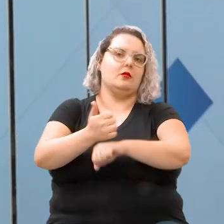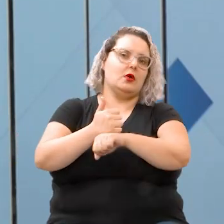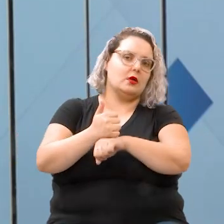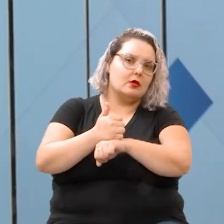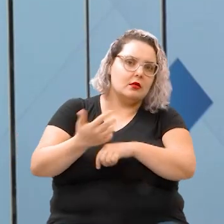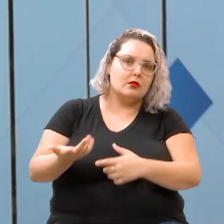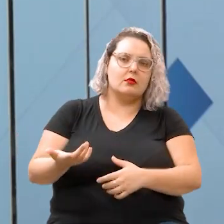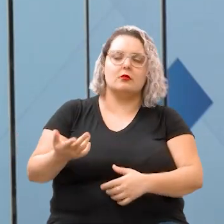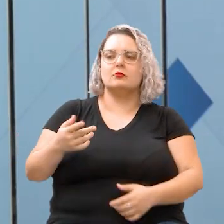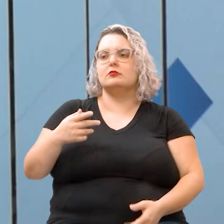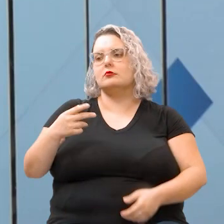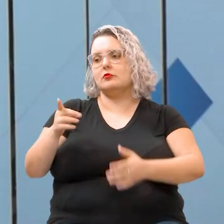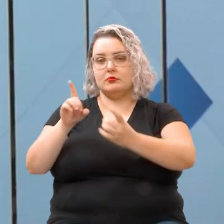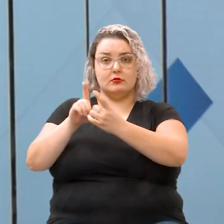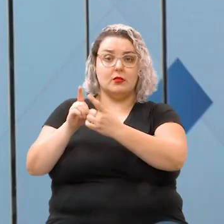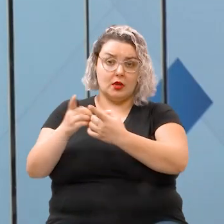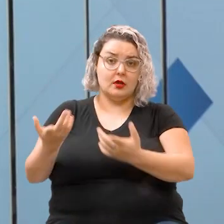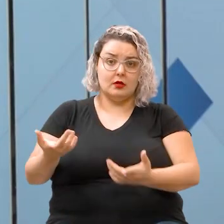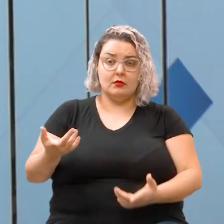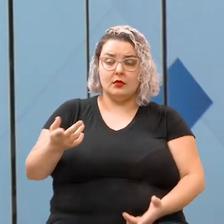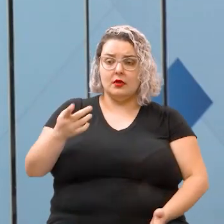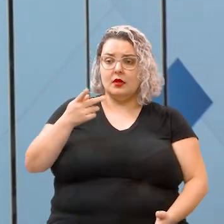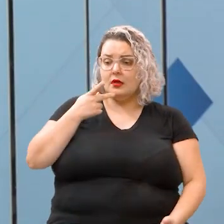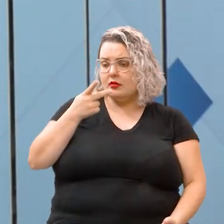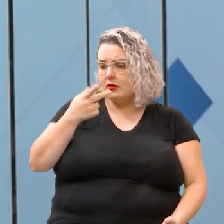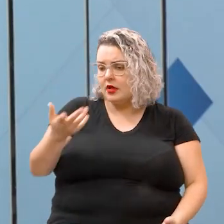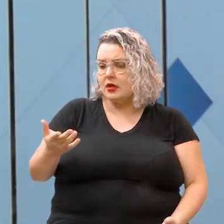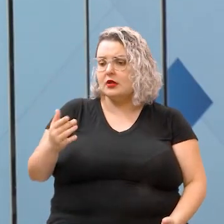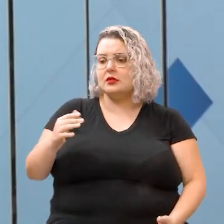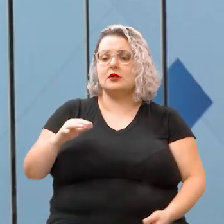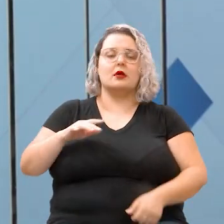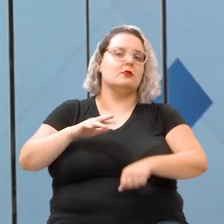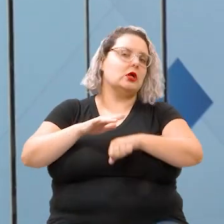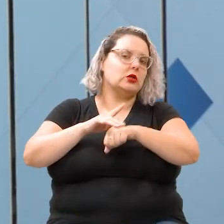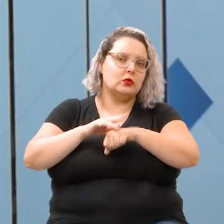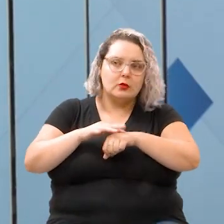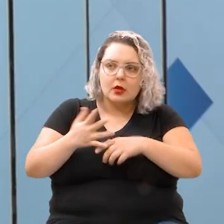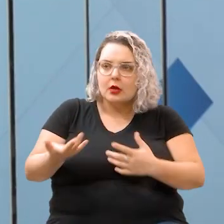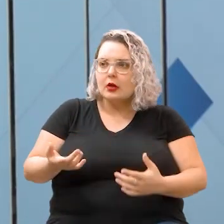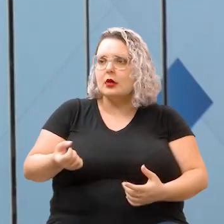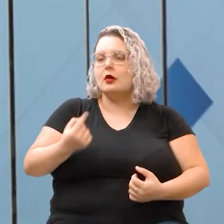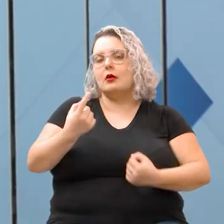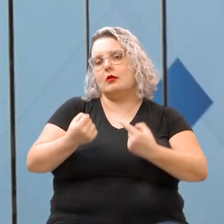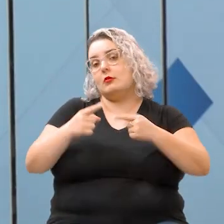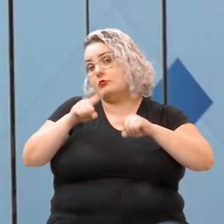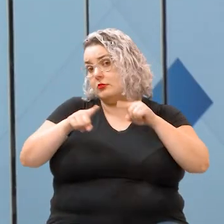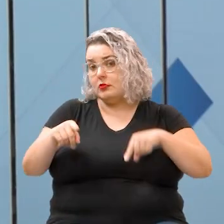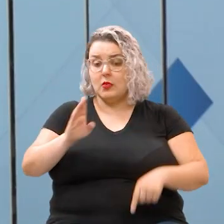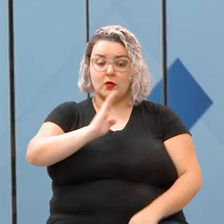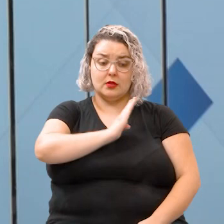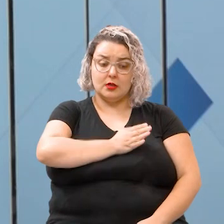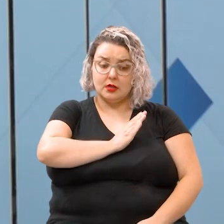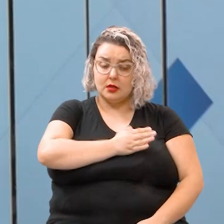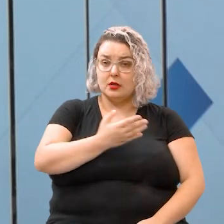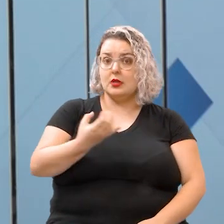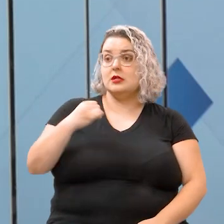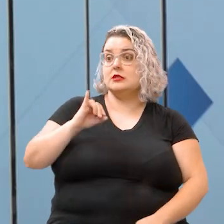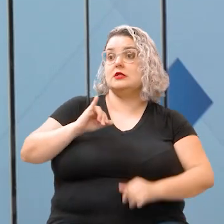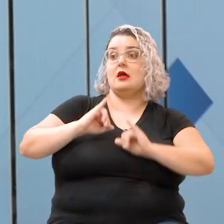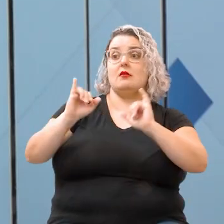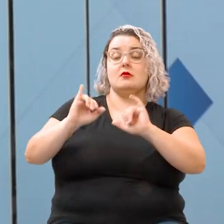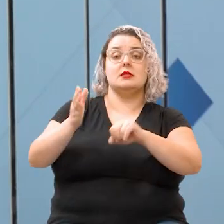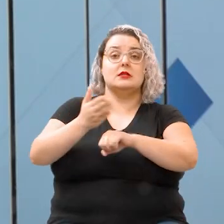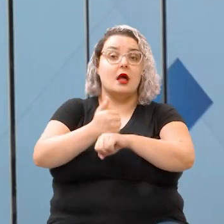fala para o dentista que ele tem alguma comorbidade ou que ele tem alguma alteração no coração, se ele